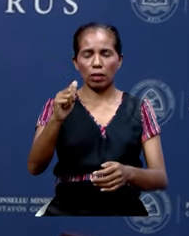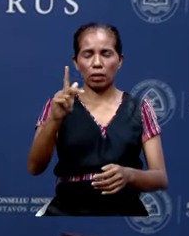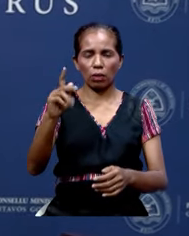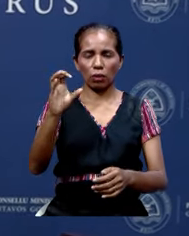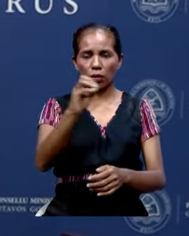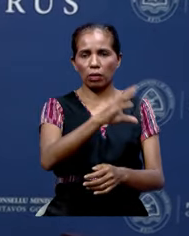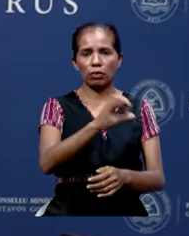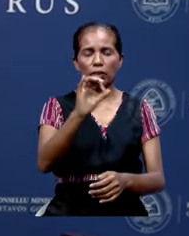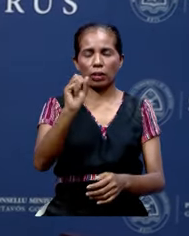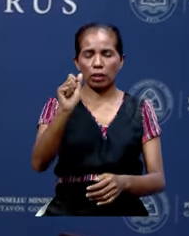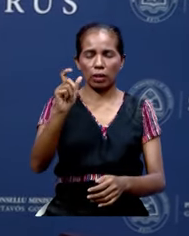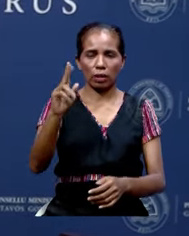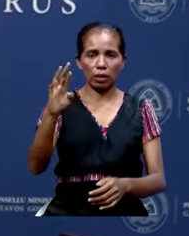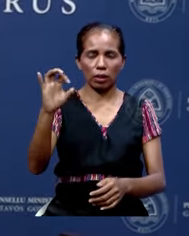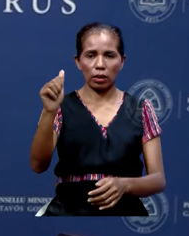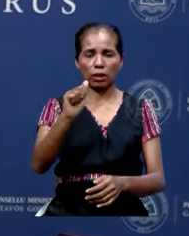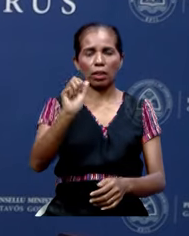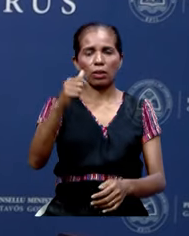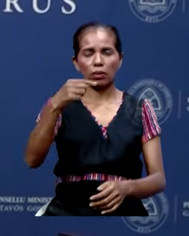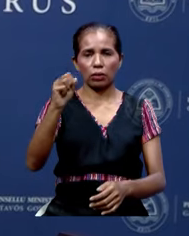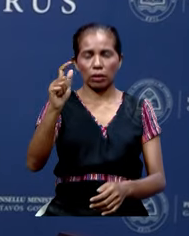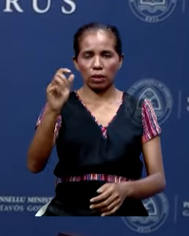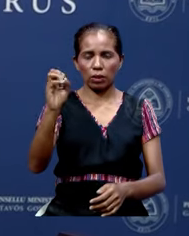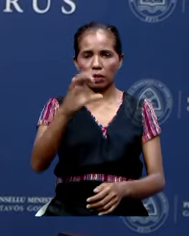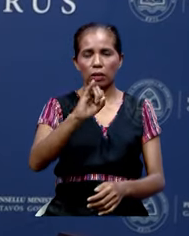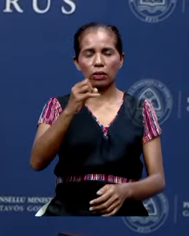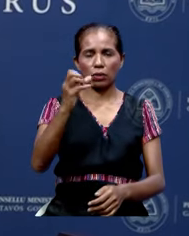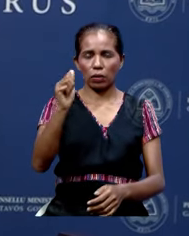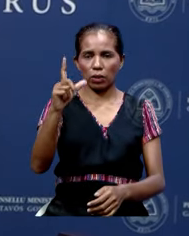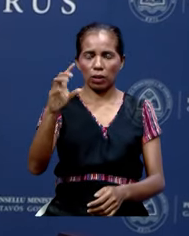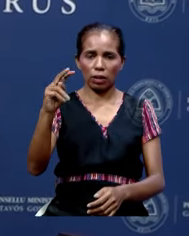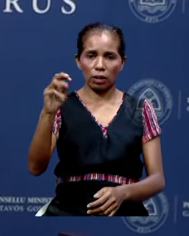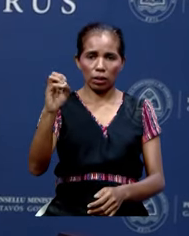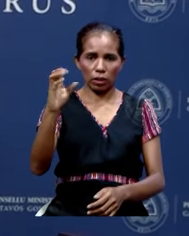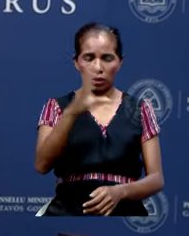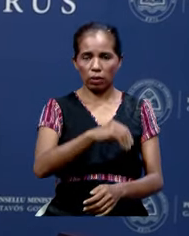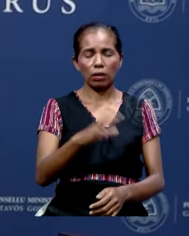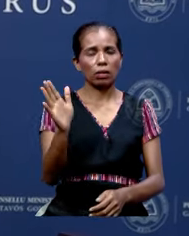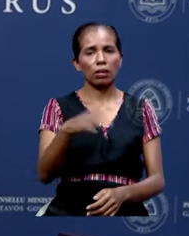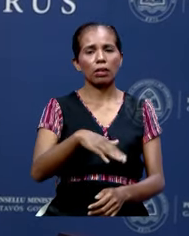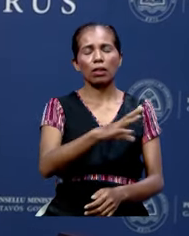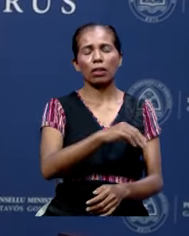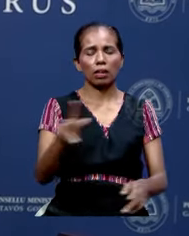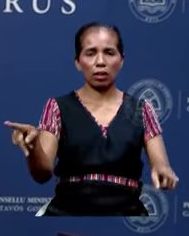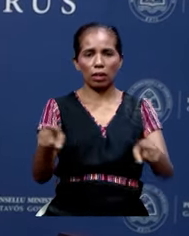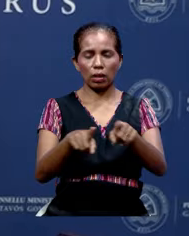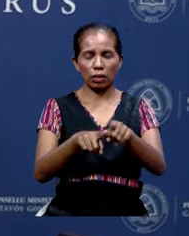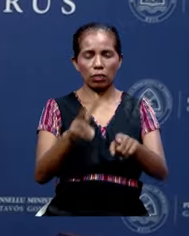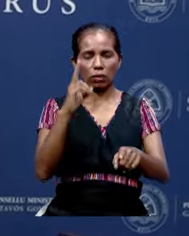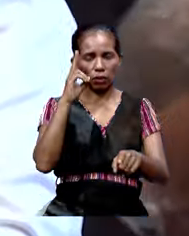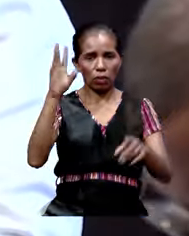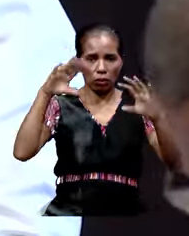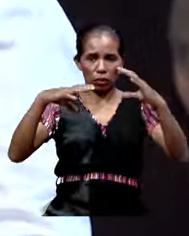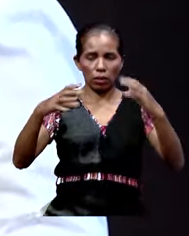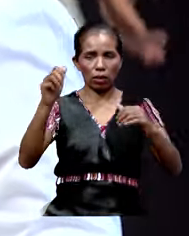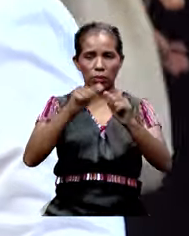Reis, Faria de Souza, Agostinho Castro, Noisolino dos Santos, Siqueira Sarmento, Bacargo Anessan, Vogal Conselho de